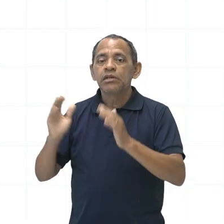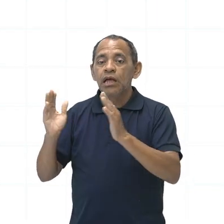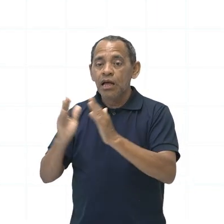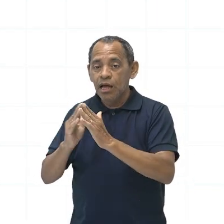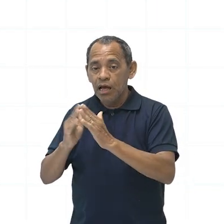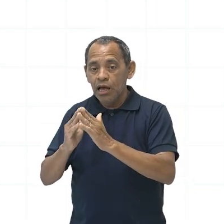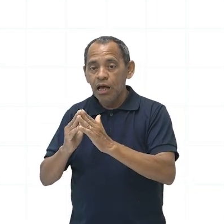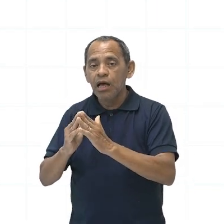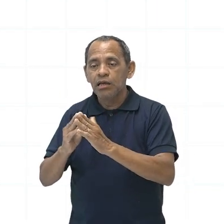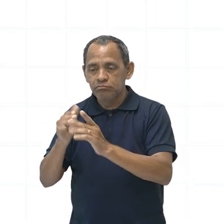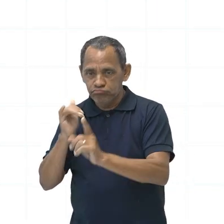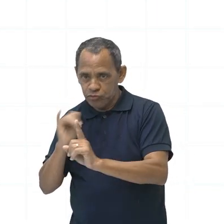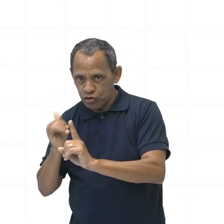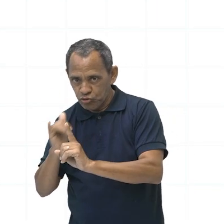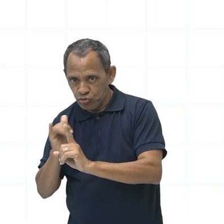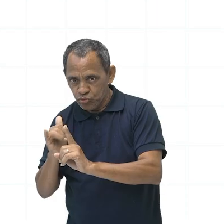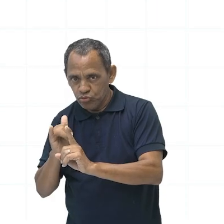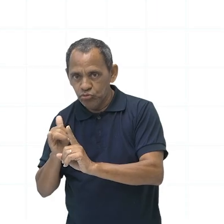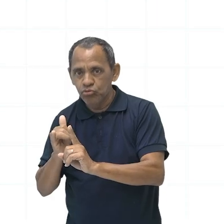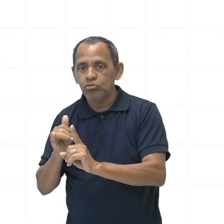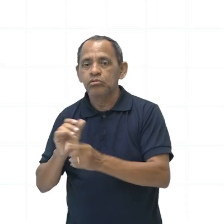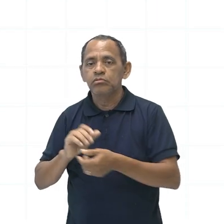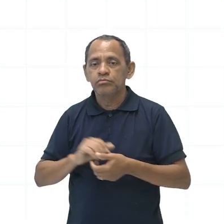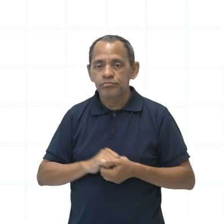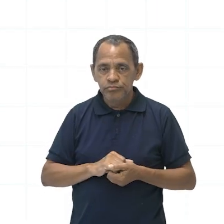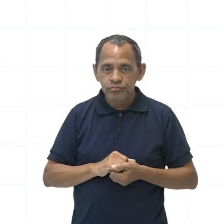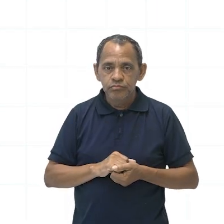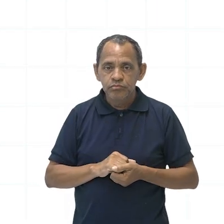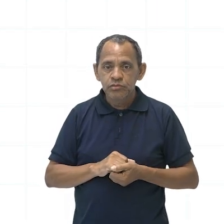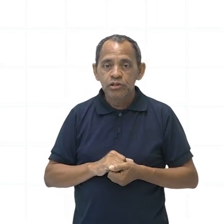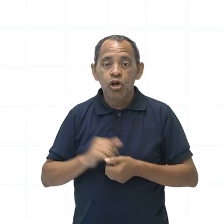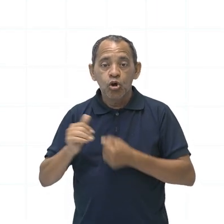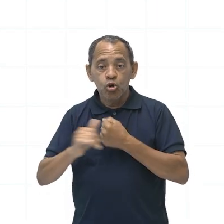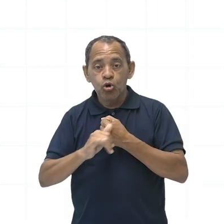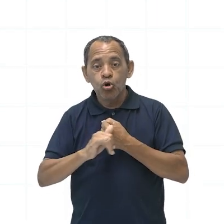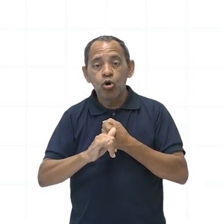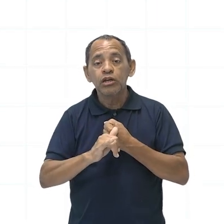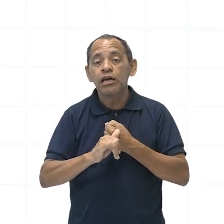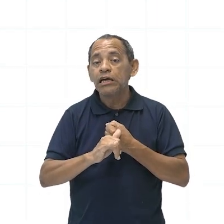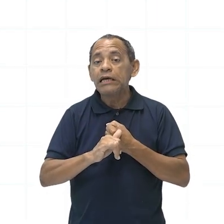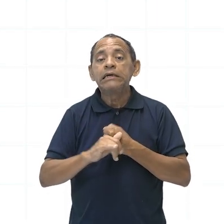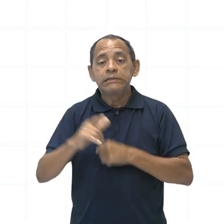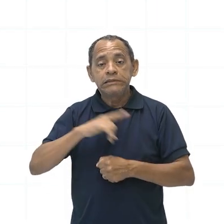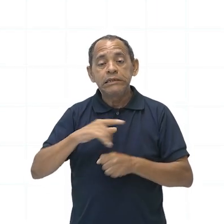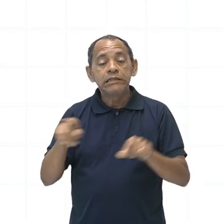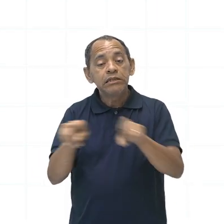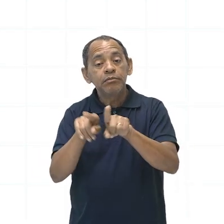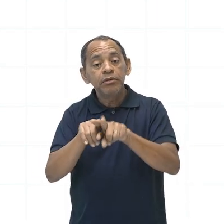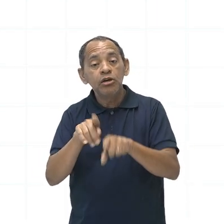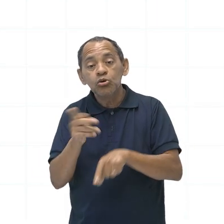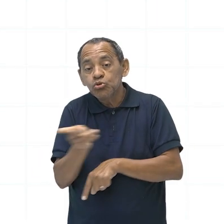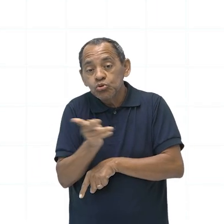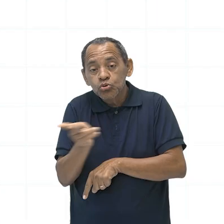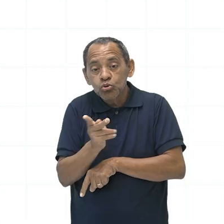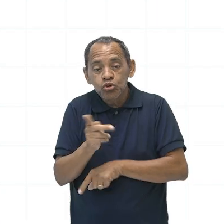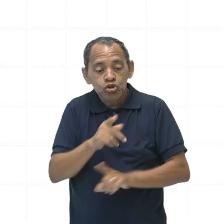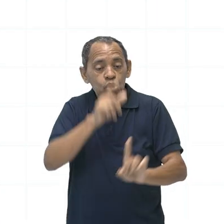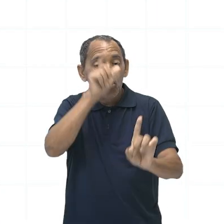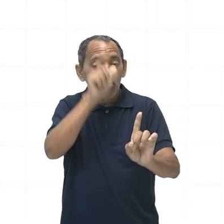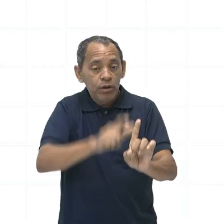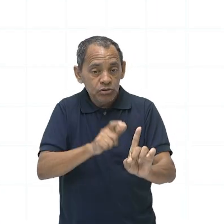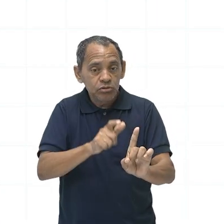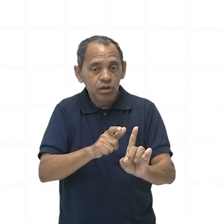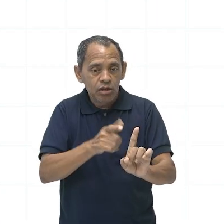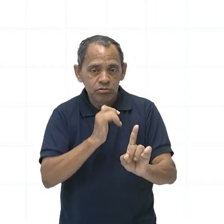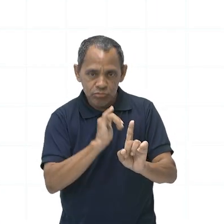personagem. Além disso, a crônica tanto pode ter um narrador observador como um narrador personagem. Ora, na primeira